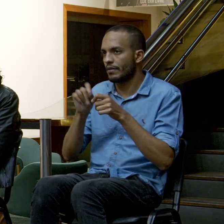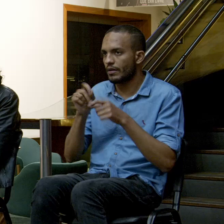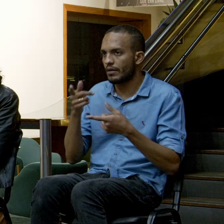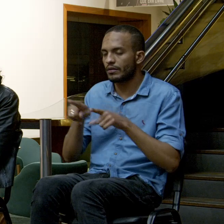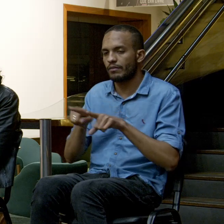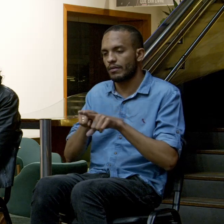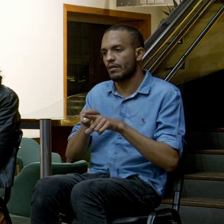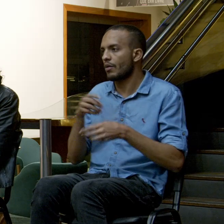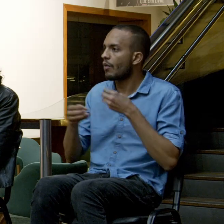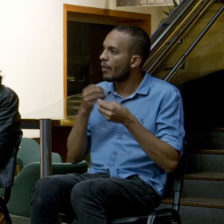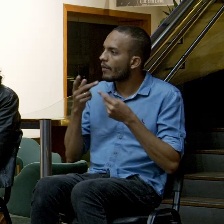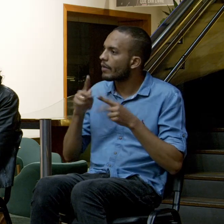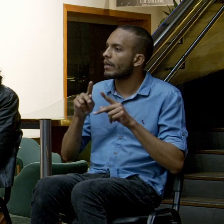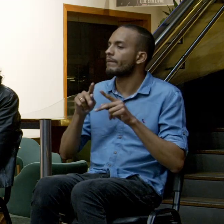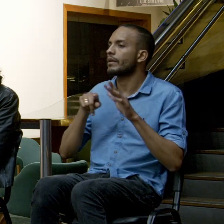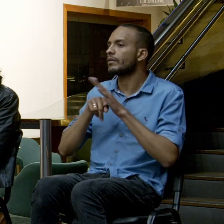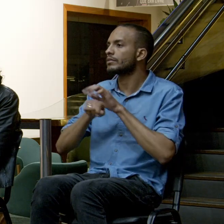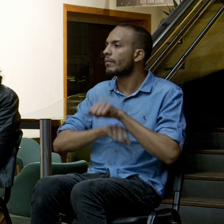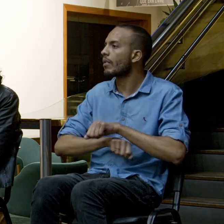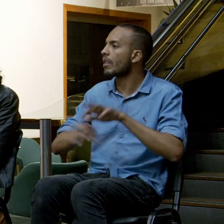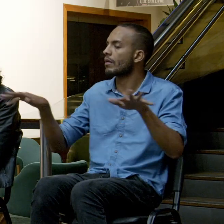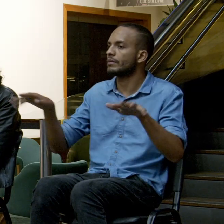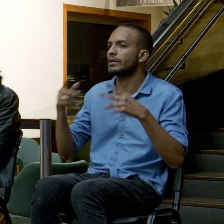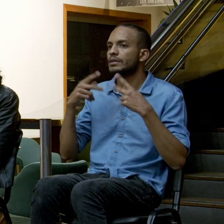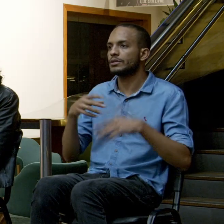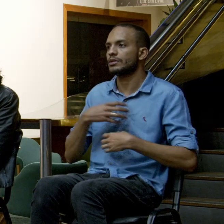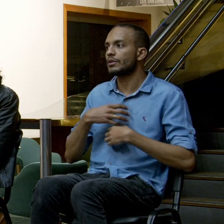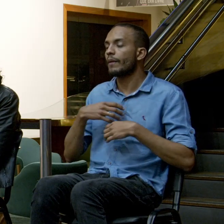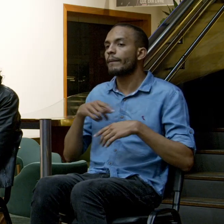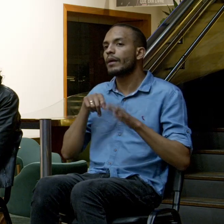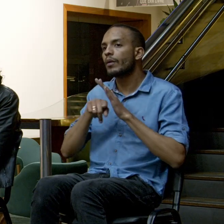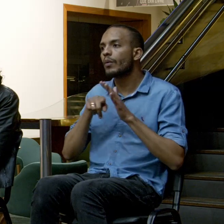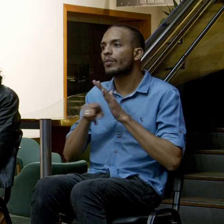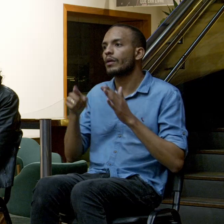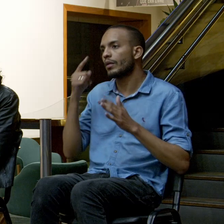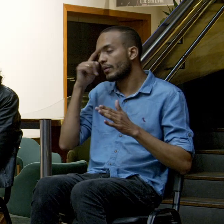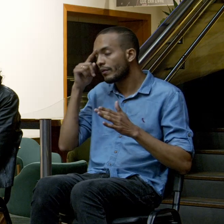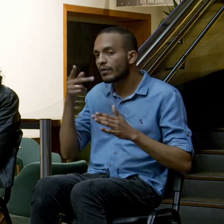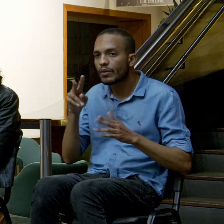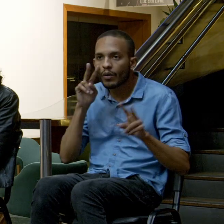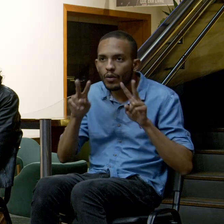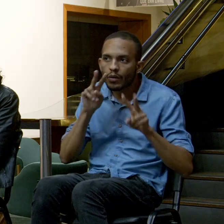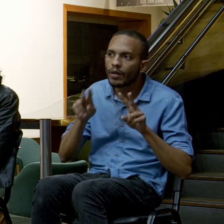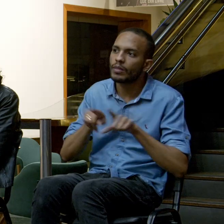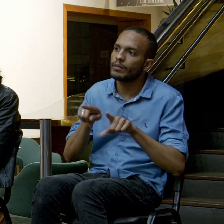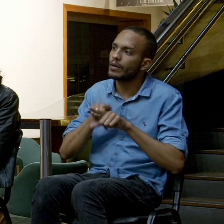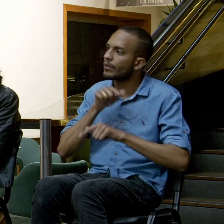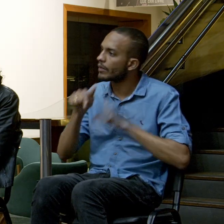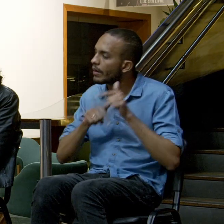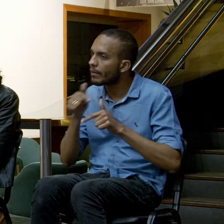são perguntas que ainda ecoam, ou essa situação de pergunta, de dúvida, sabe? De você olhar para um